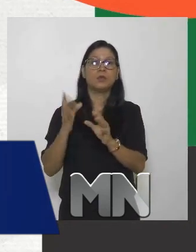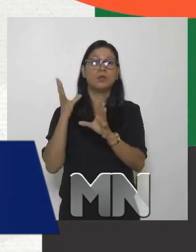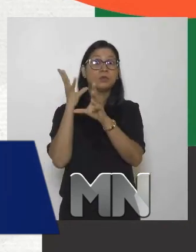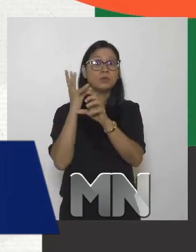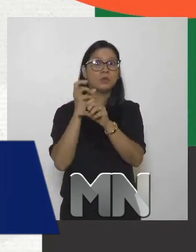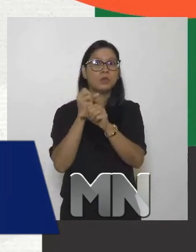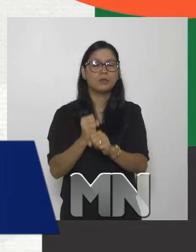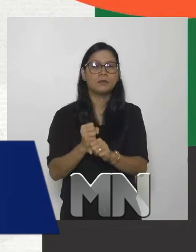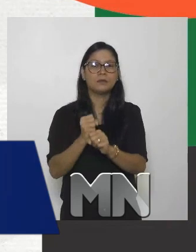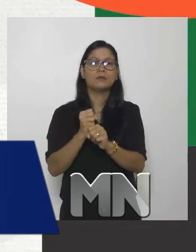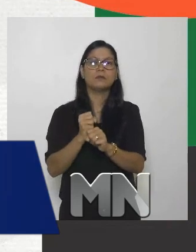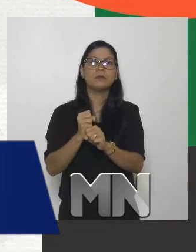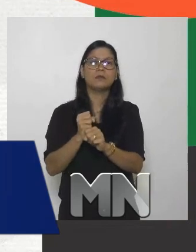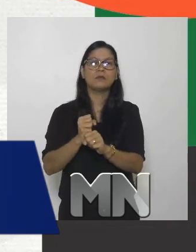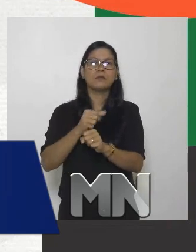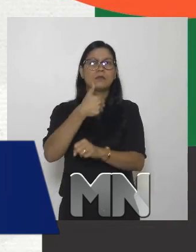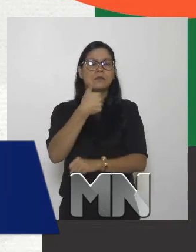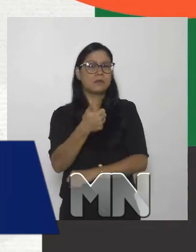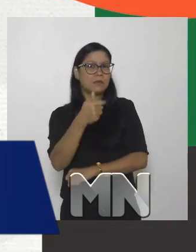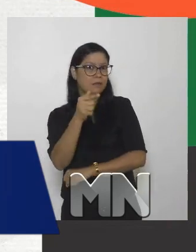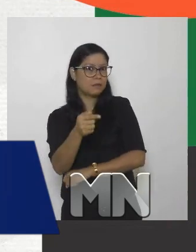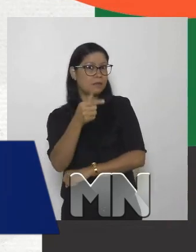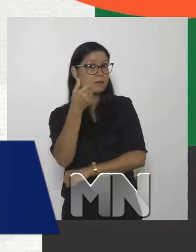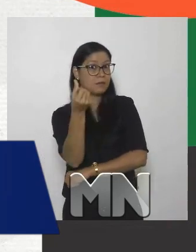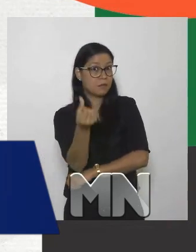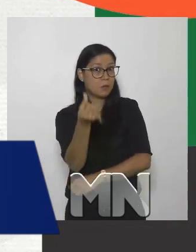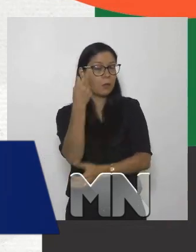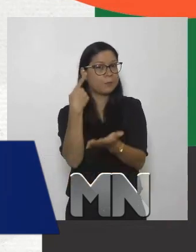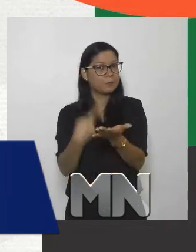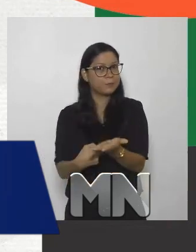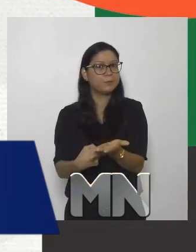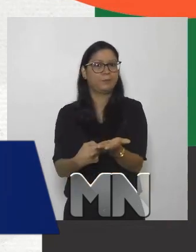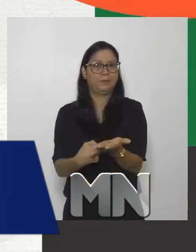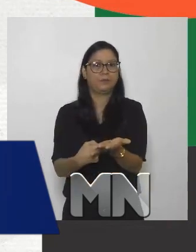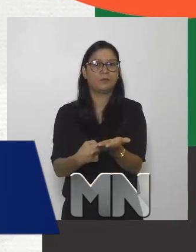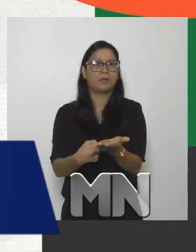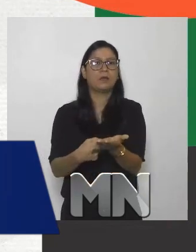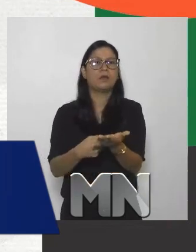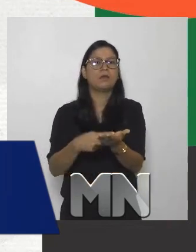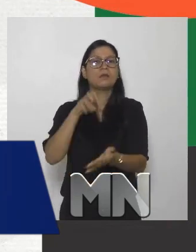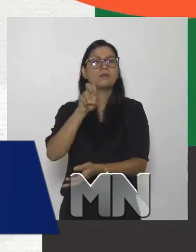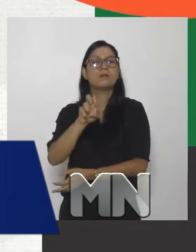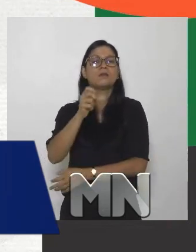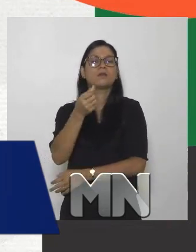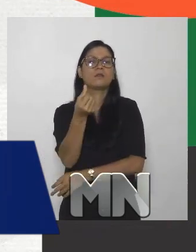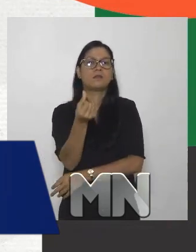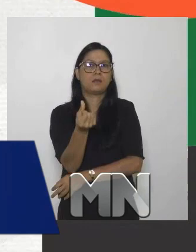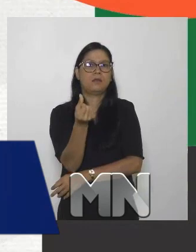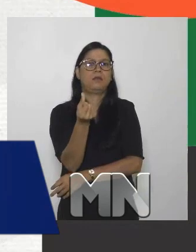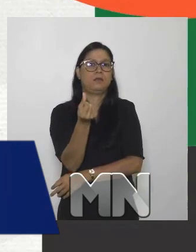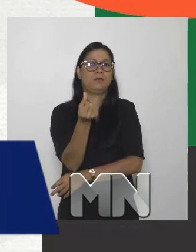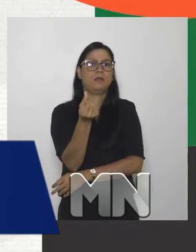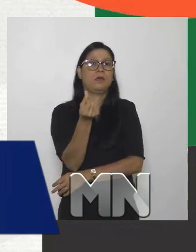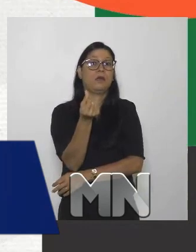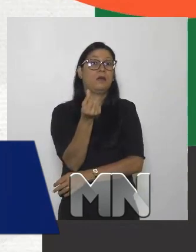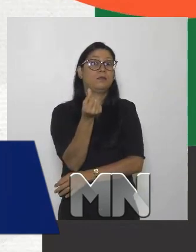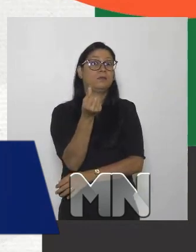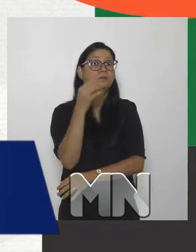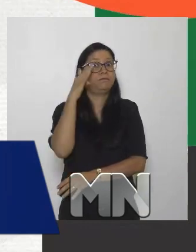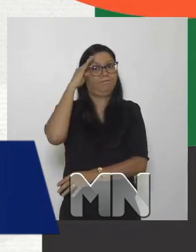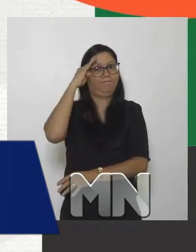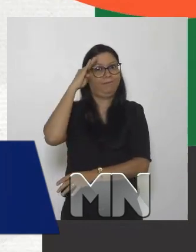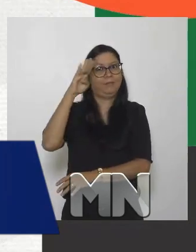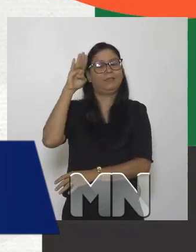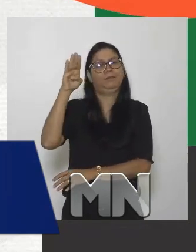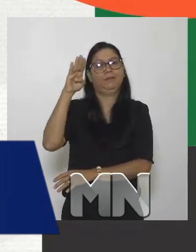celular que você usa, como quer Rafael Fonteles. E em Portugal, o destaque hidrogênio verde, o governo ainda terá escritórios em Xangai,